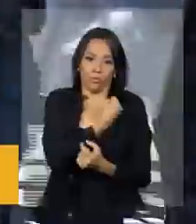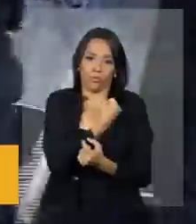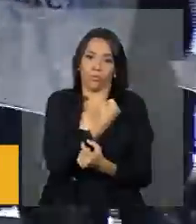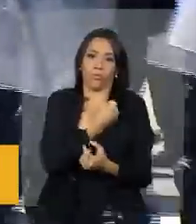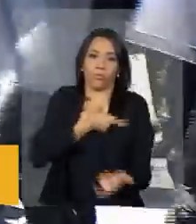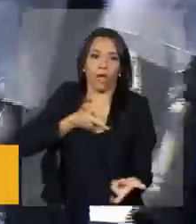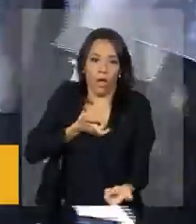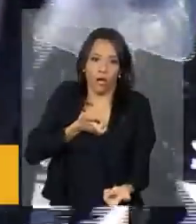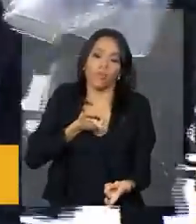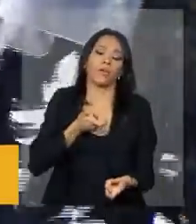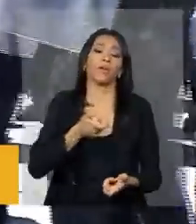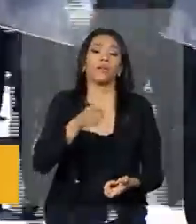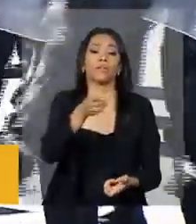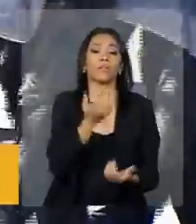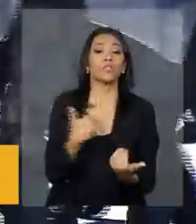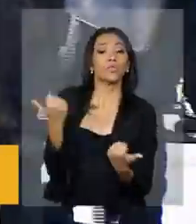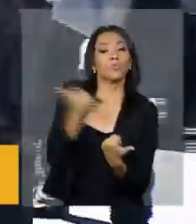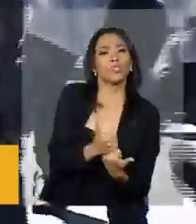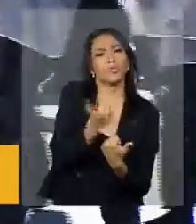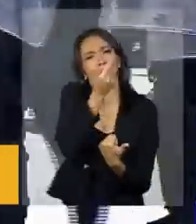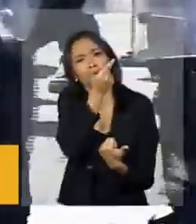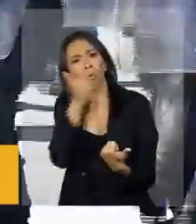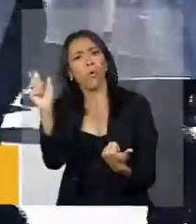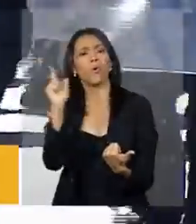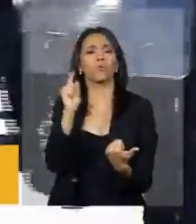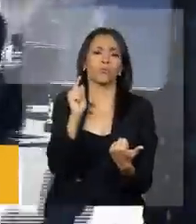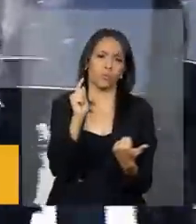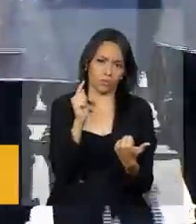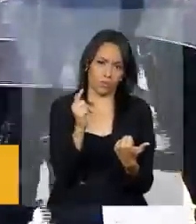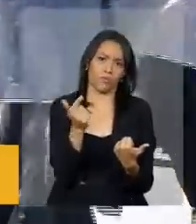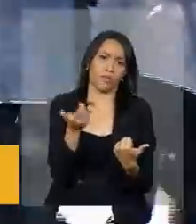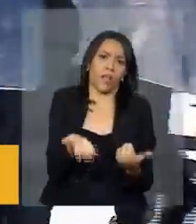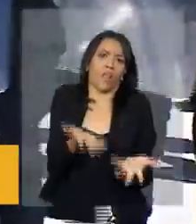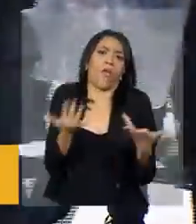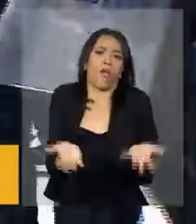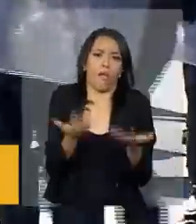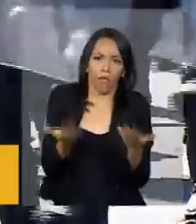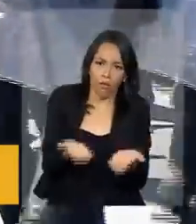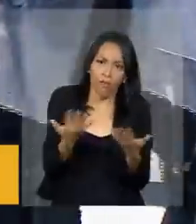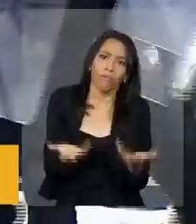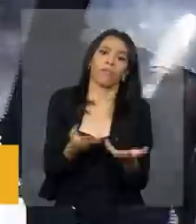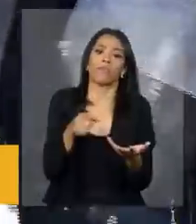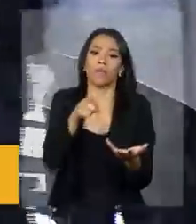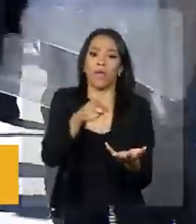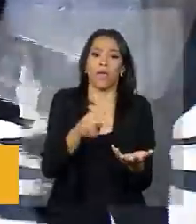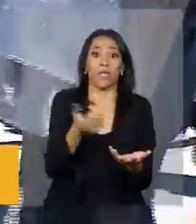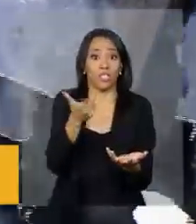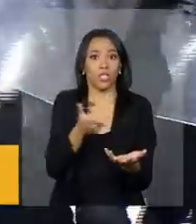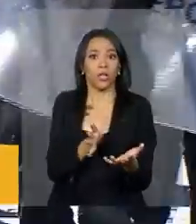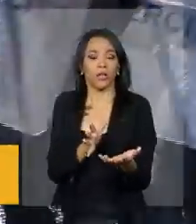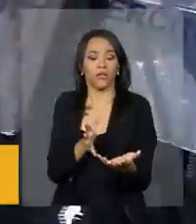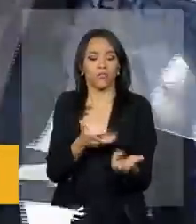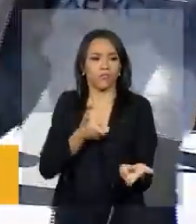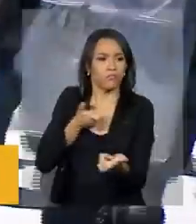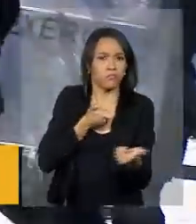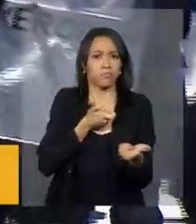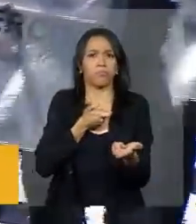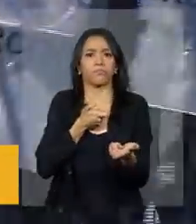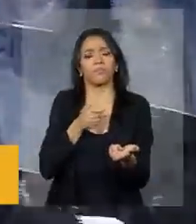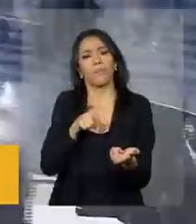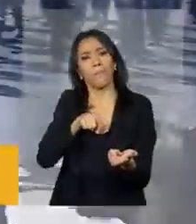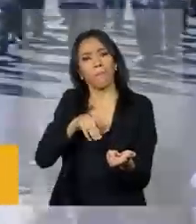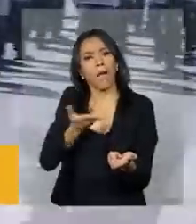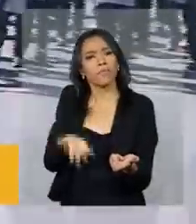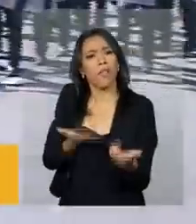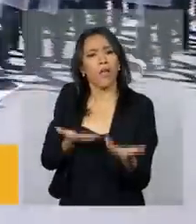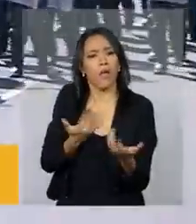Ele está substituindo o FAL, né? O fuzil automático leve, 762. É um fuzil de assalto, ele é mais